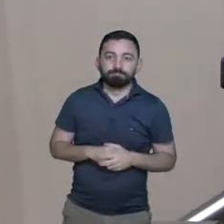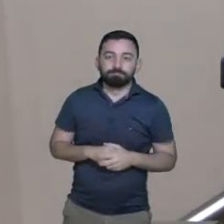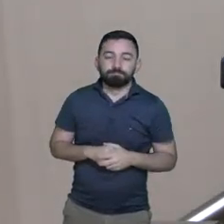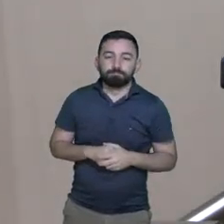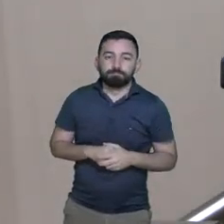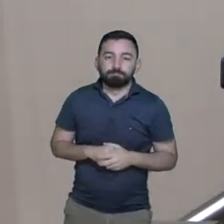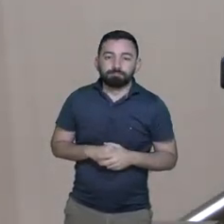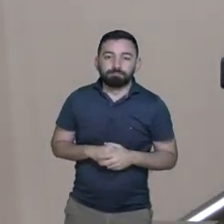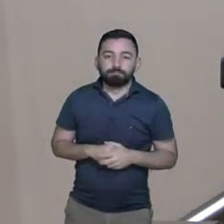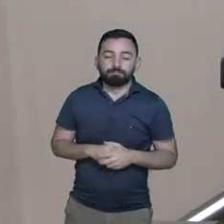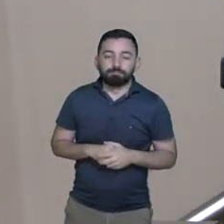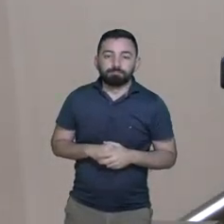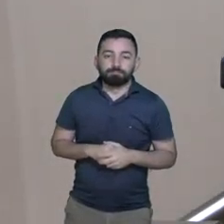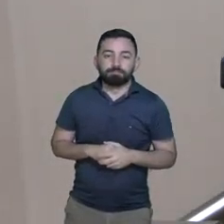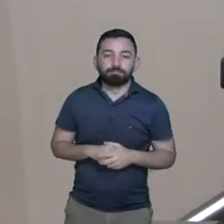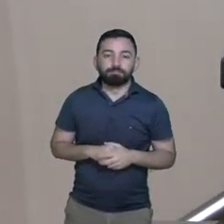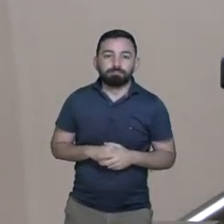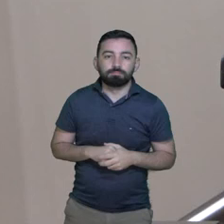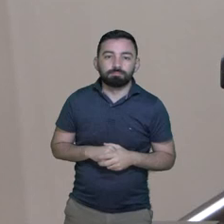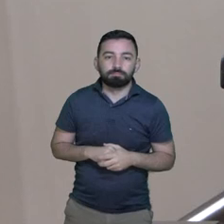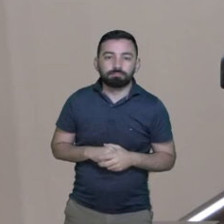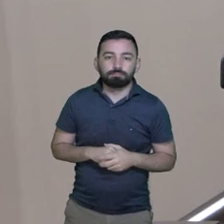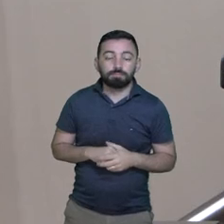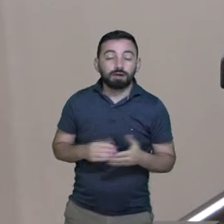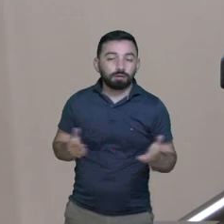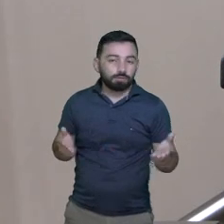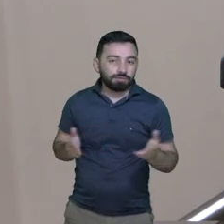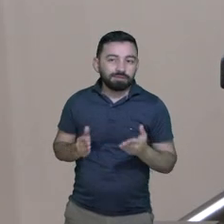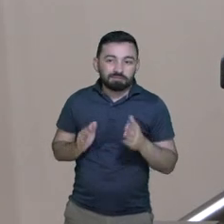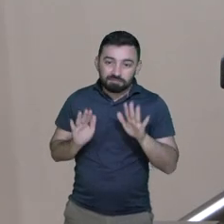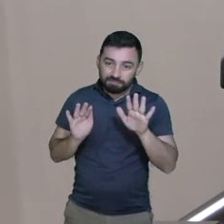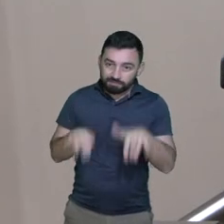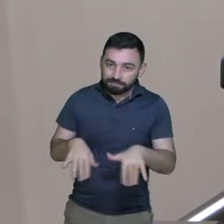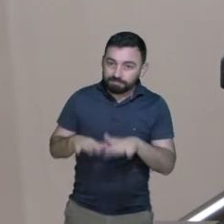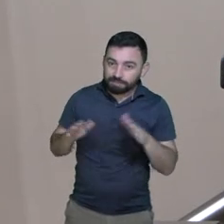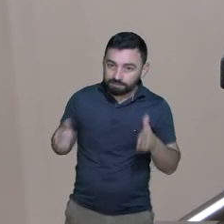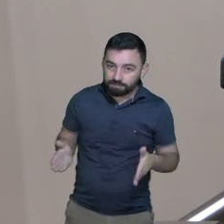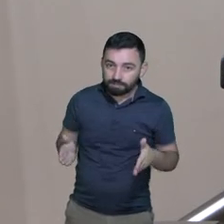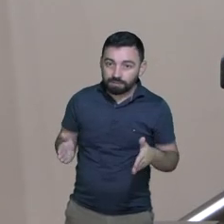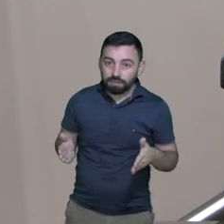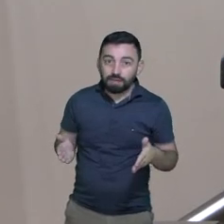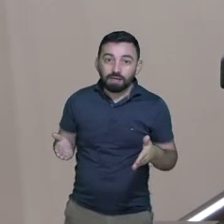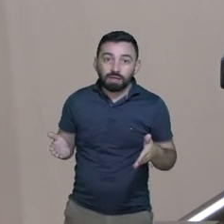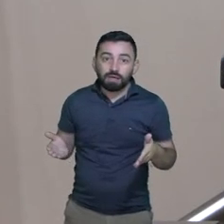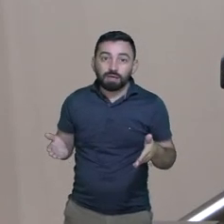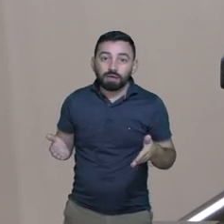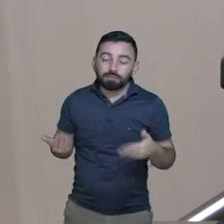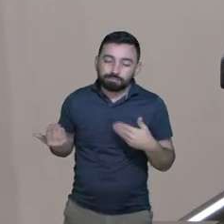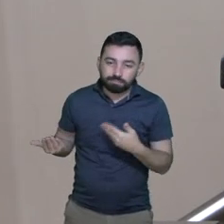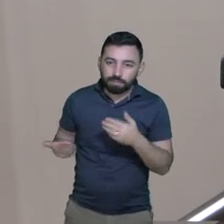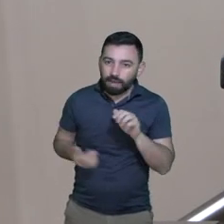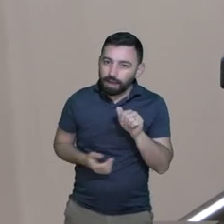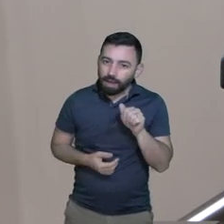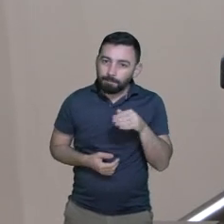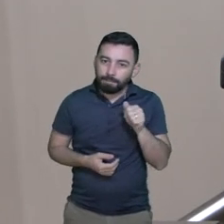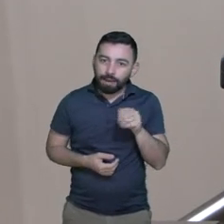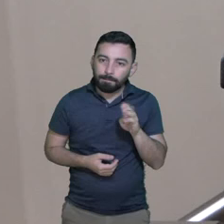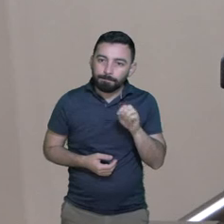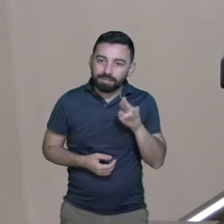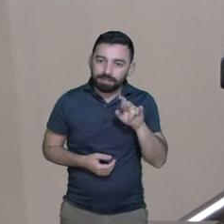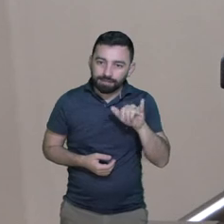Fronteira Sul E fechamos esta mesa com amile pios que é do Conselho